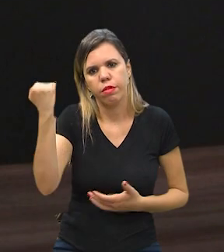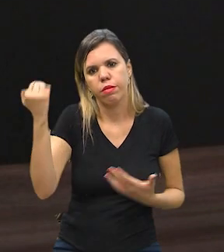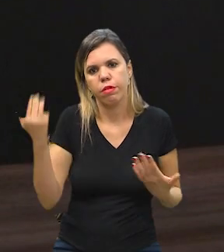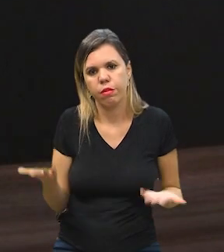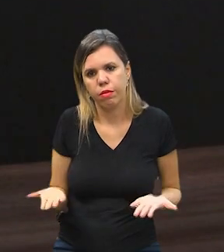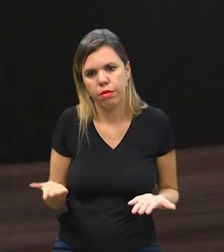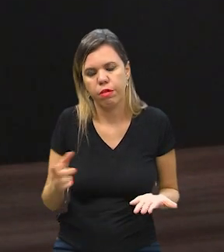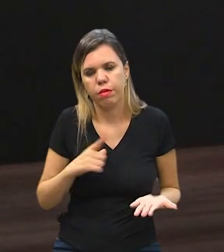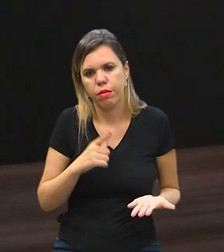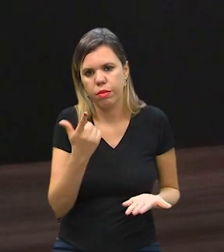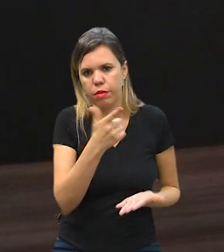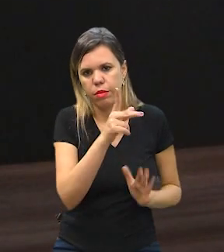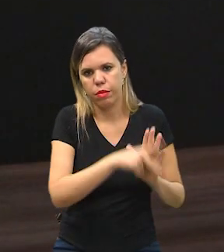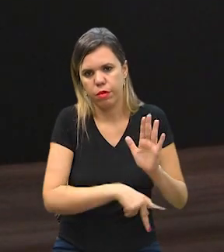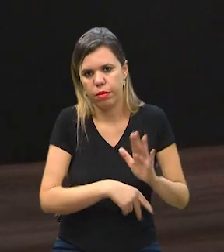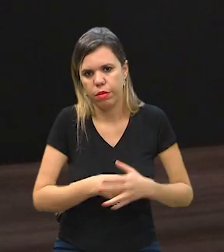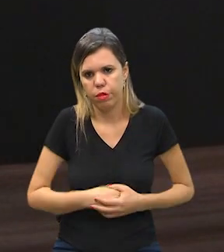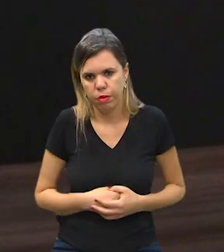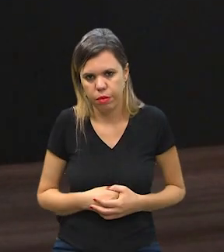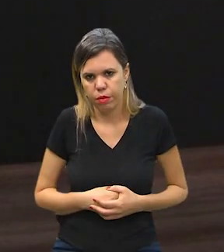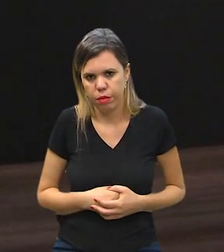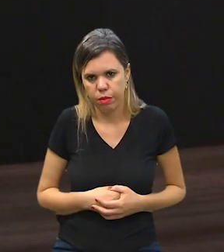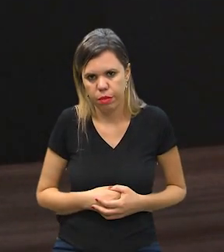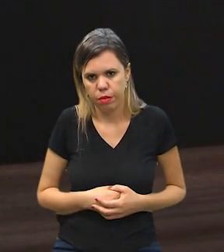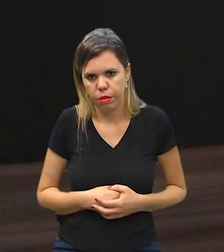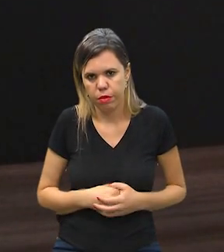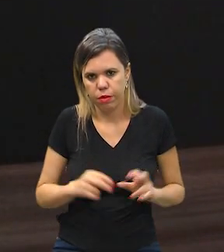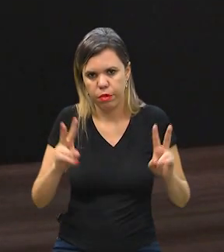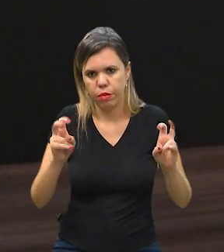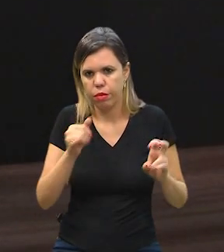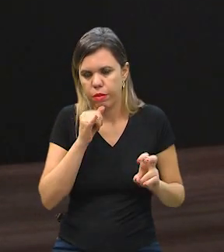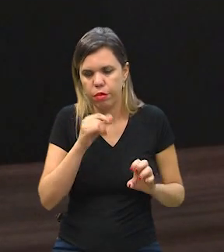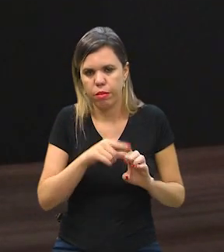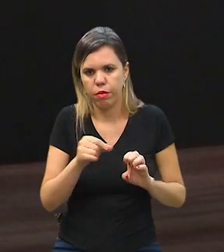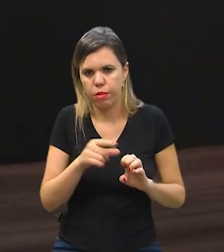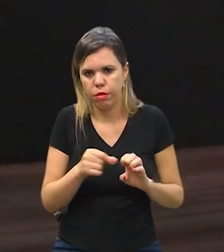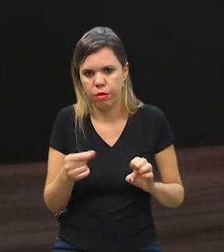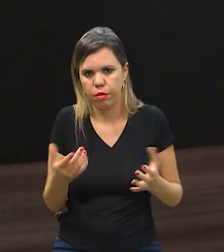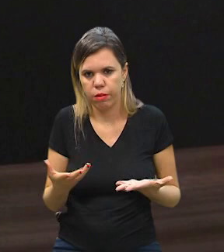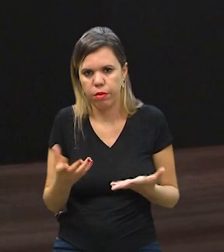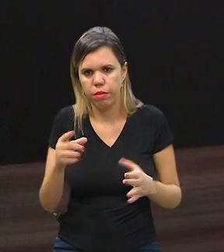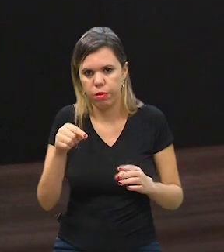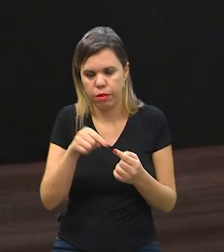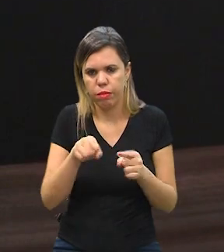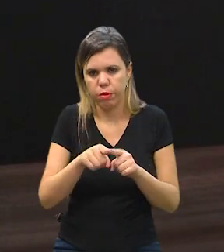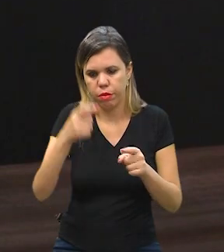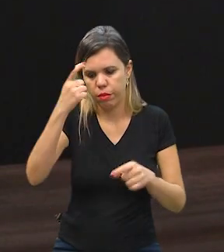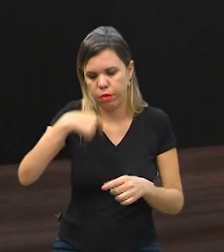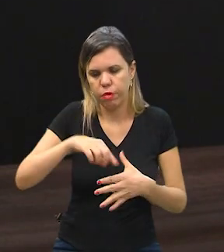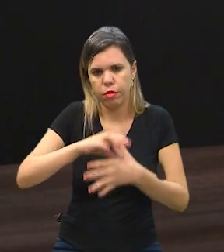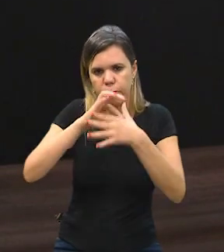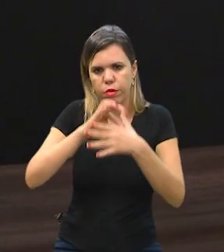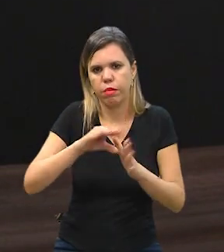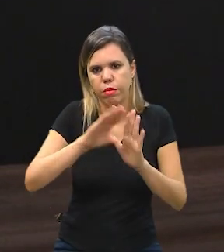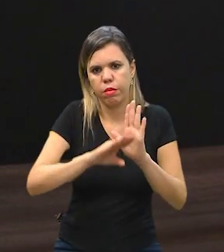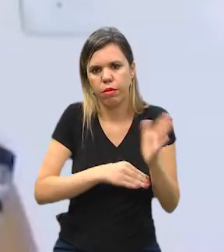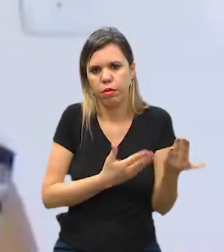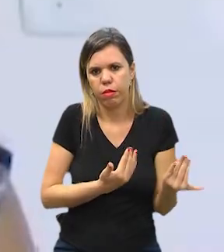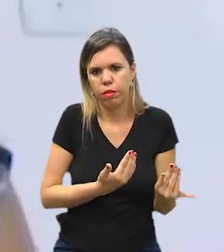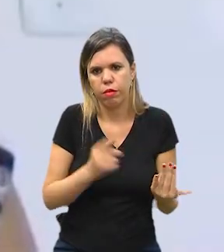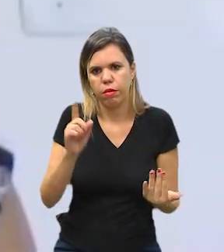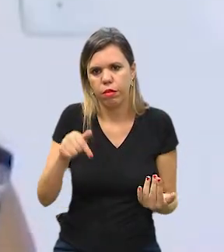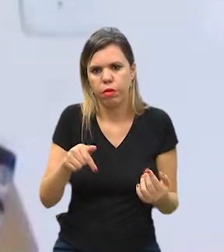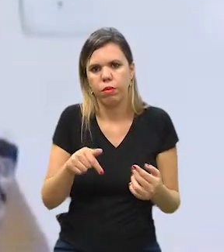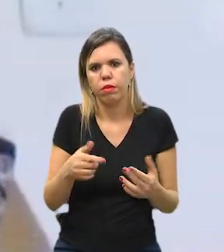capacidade, são importantes, né? Então, a gente tem outros projetos que abarcam aí a questão do empreendedorismo, né? Eu, enquanto líder